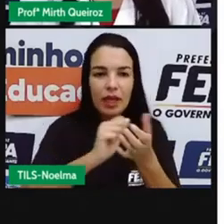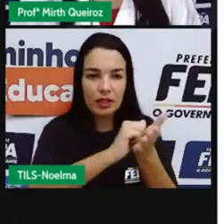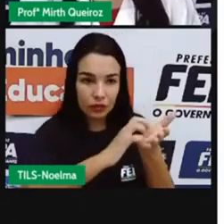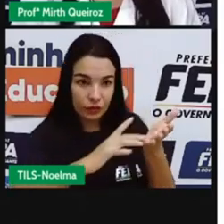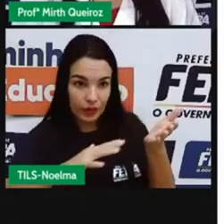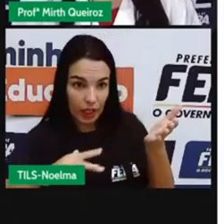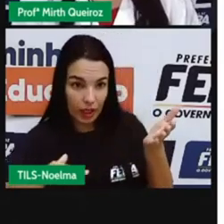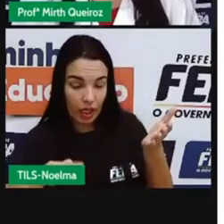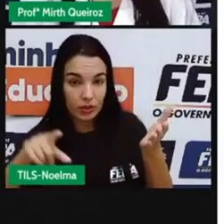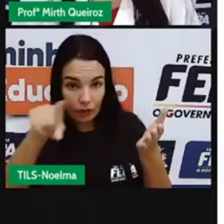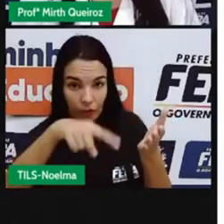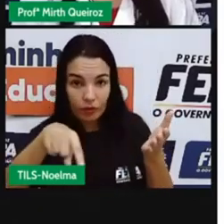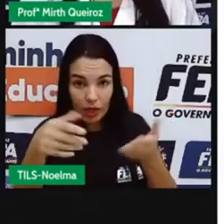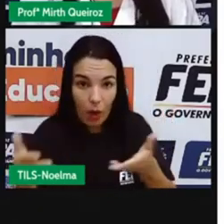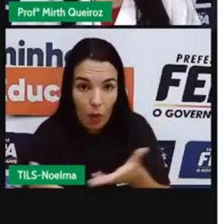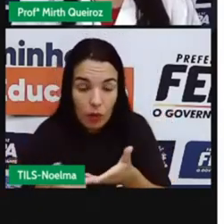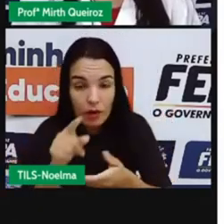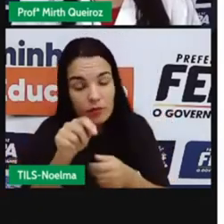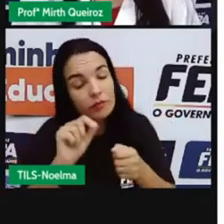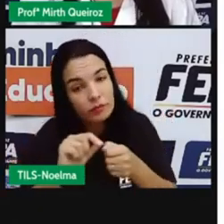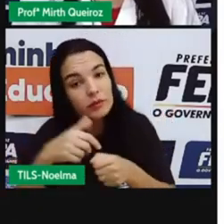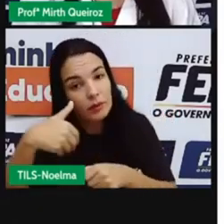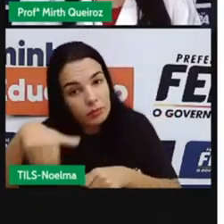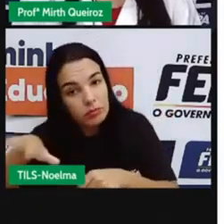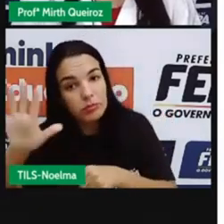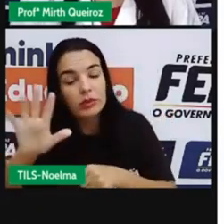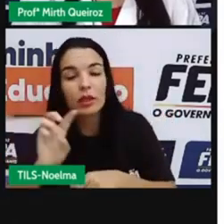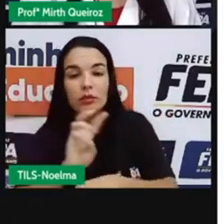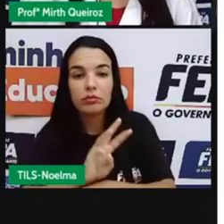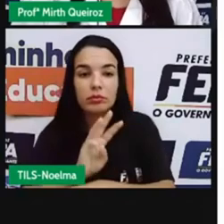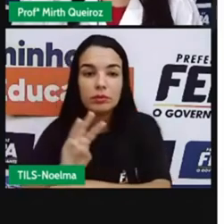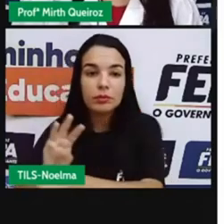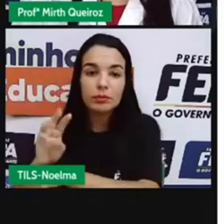fazerem a atividade de vocês, vocês vão colocar aí